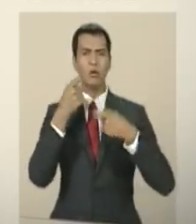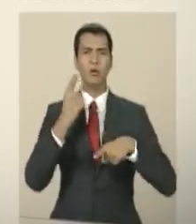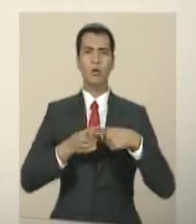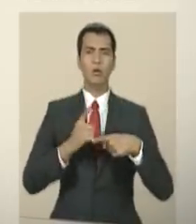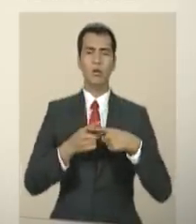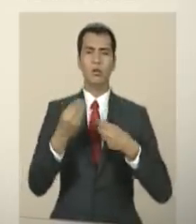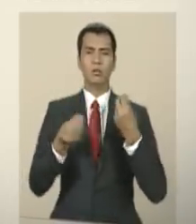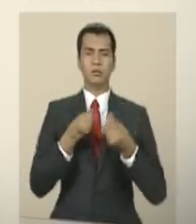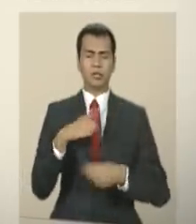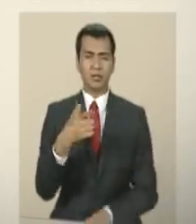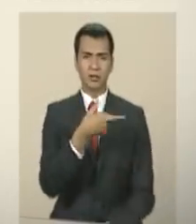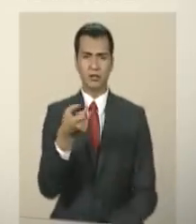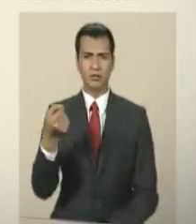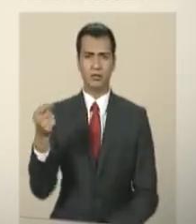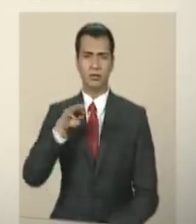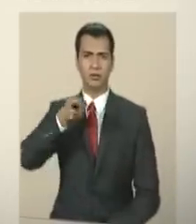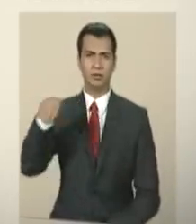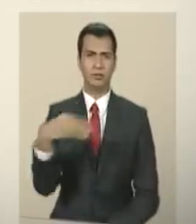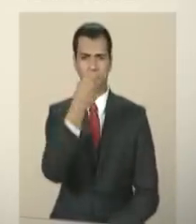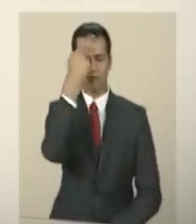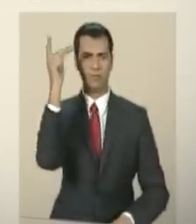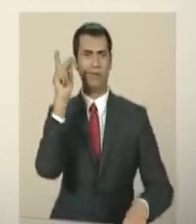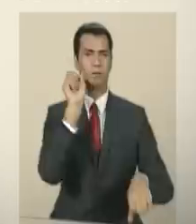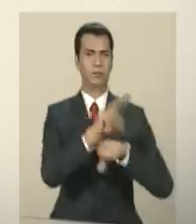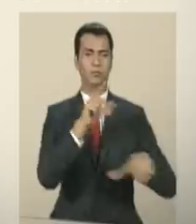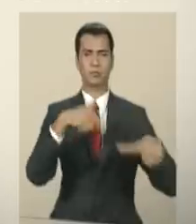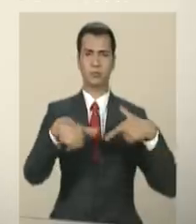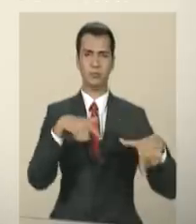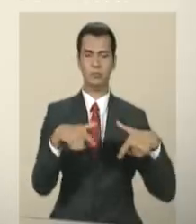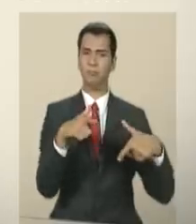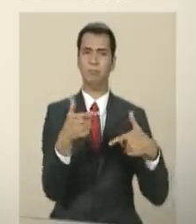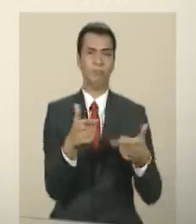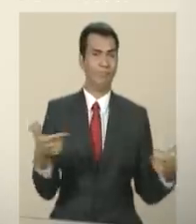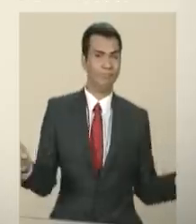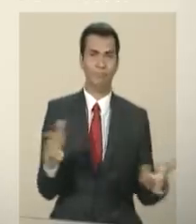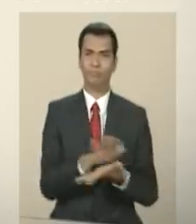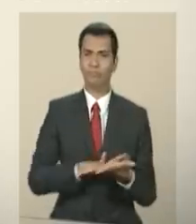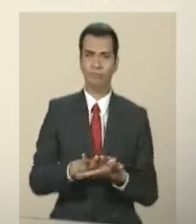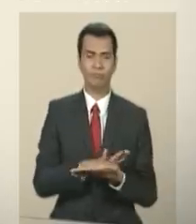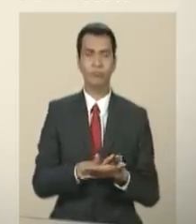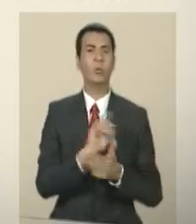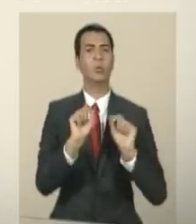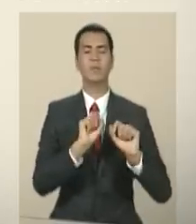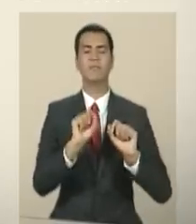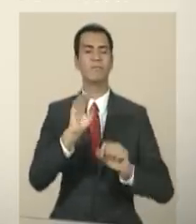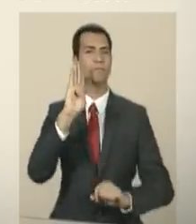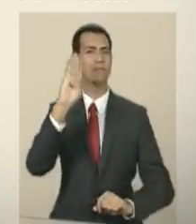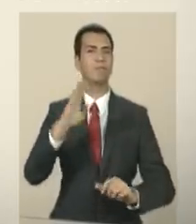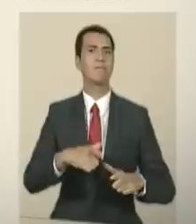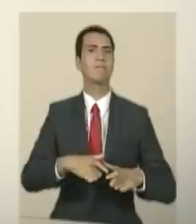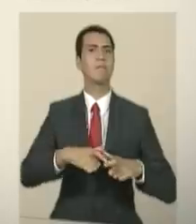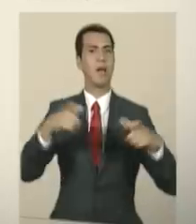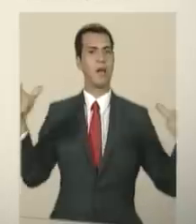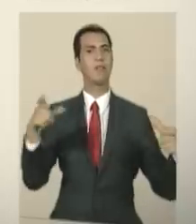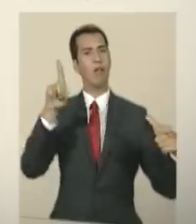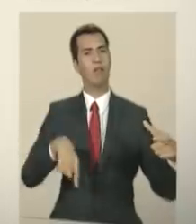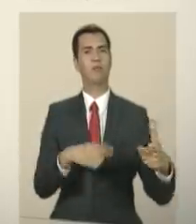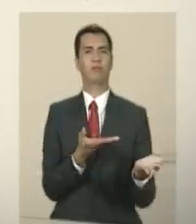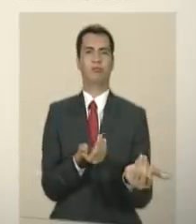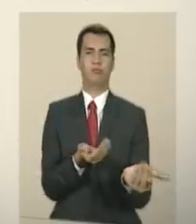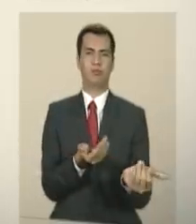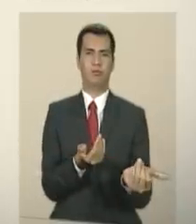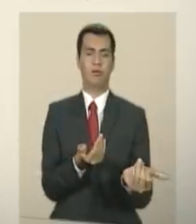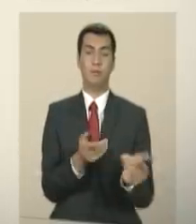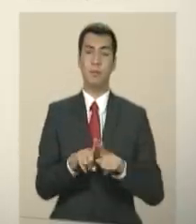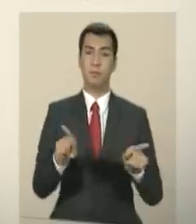200 milhões de desempregados no mundo A grande maioria era de jovens mas é bom lembrar Luciano que a